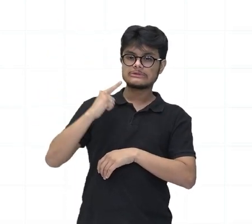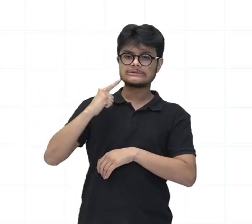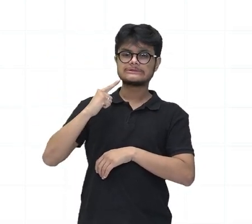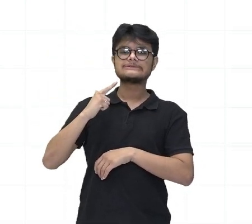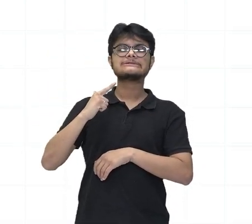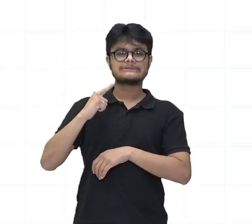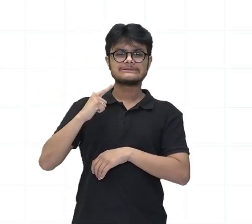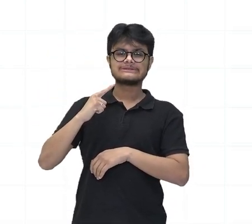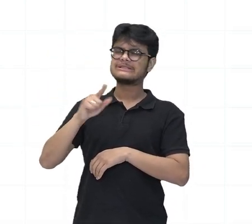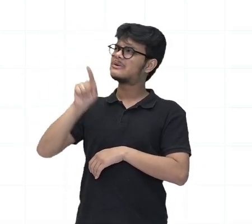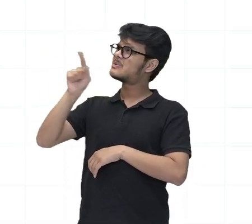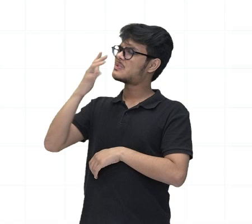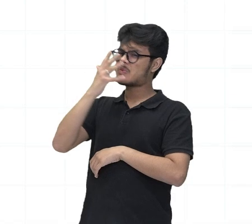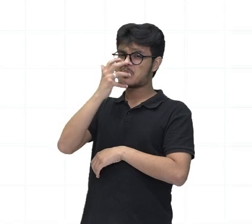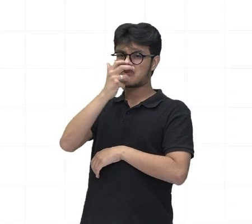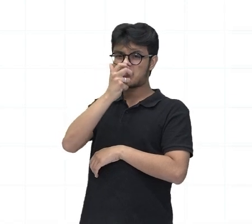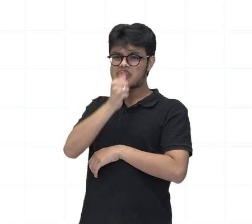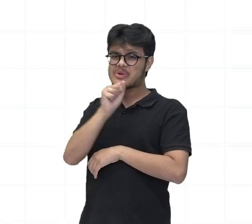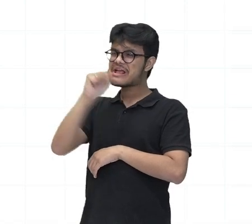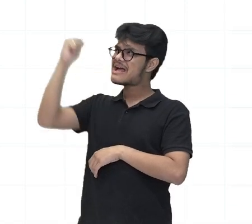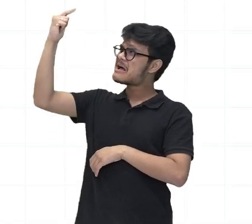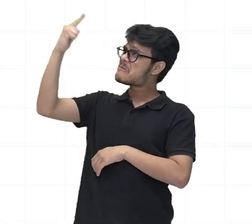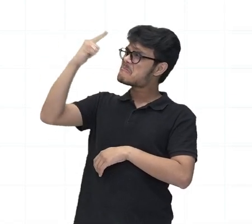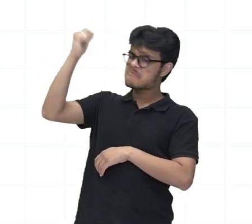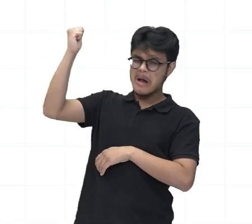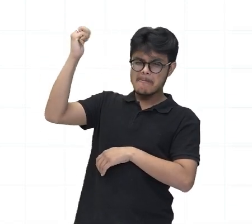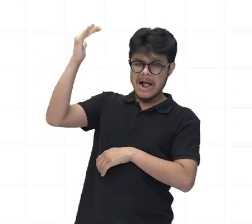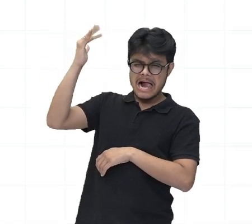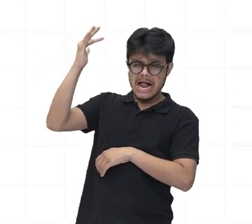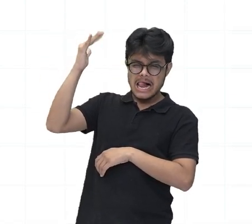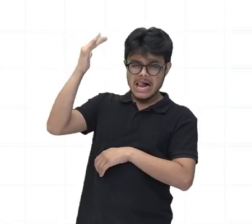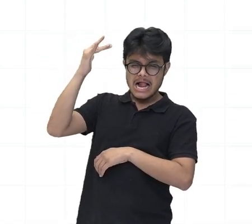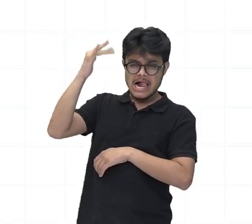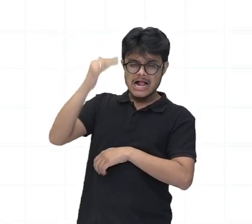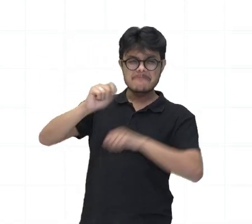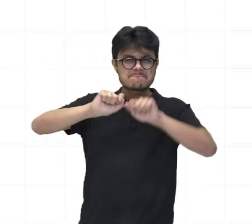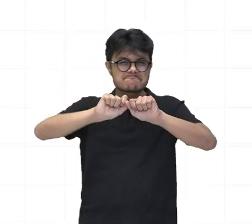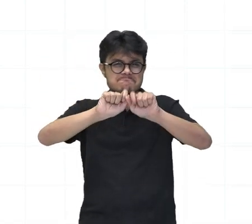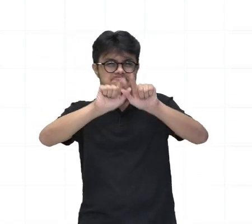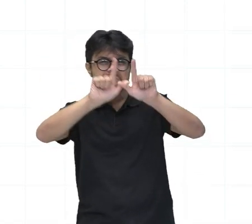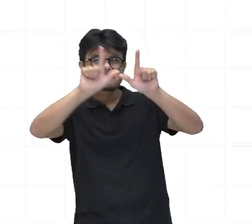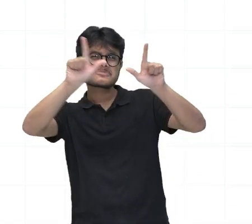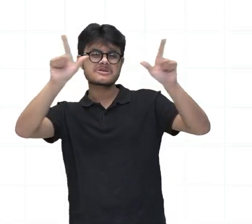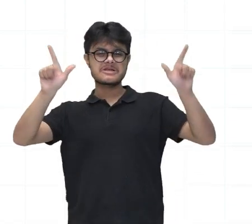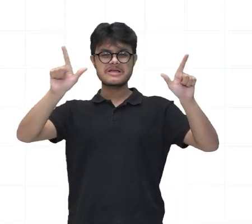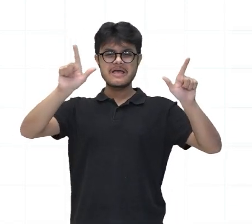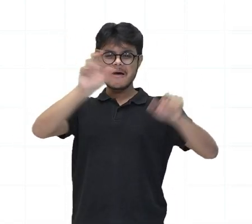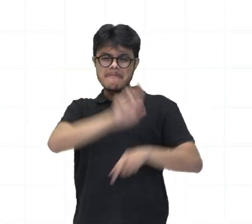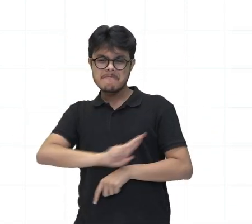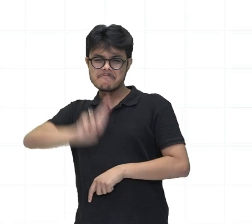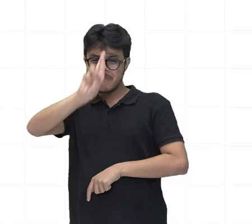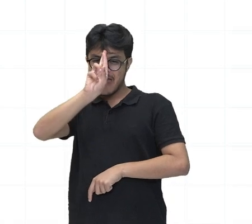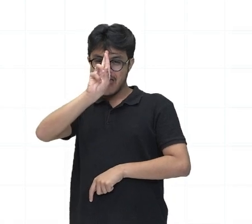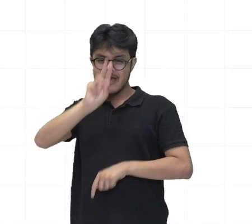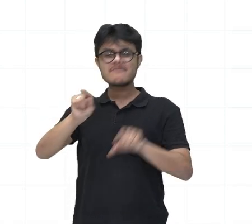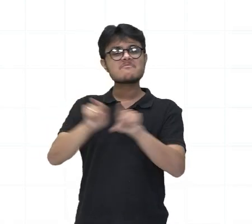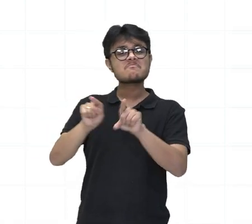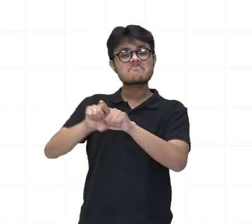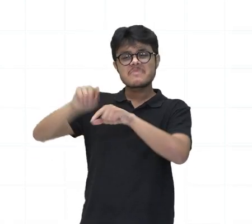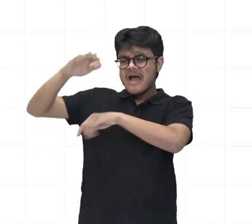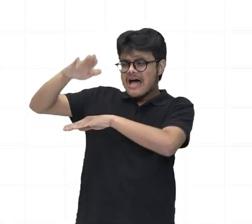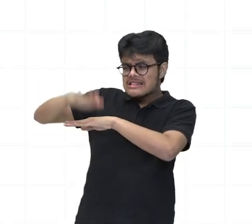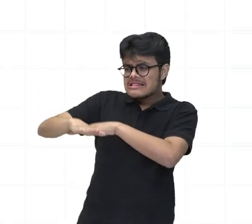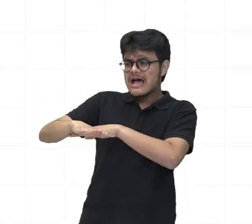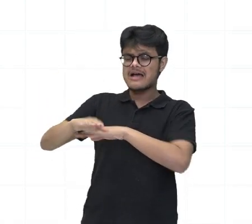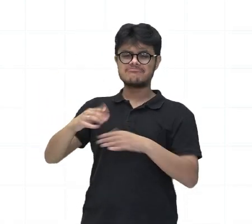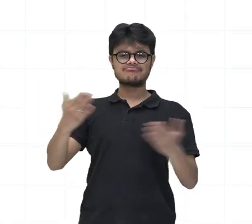está bonitão, né? No início da manhã, no meio-dia, durante a tarde, e